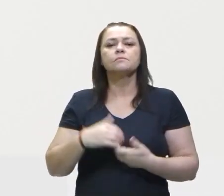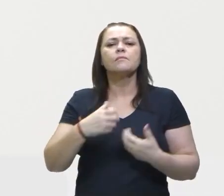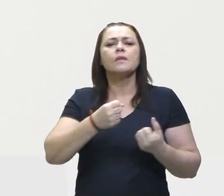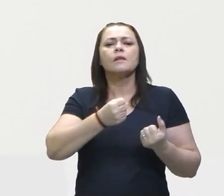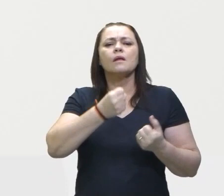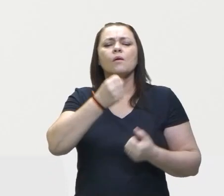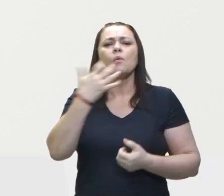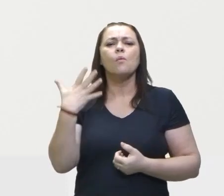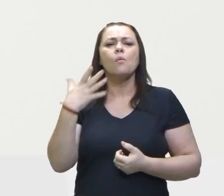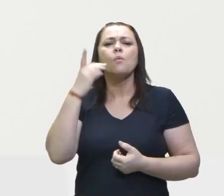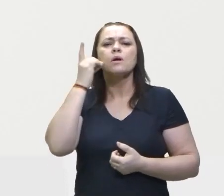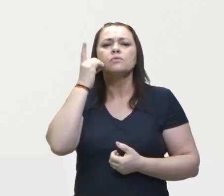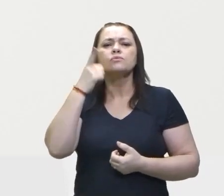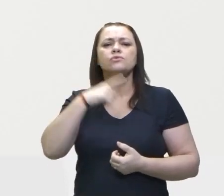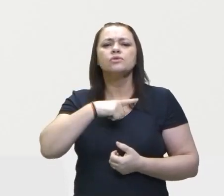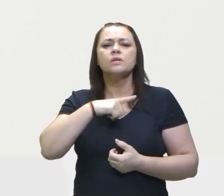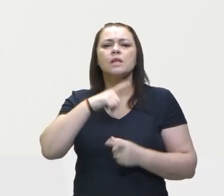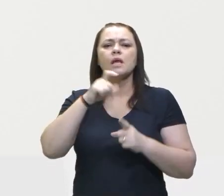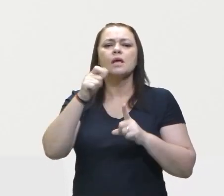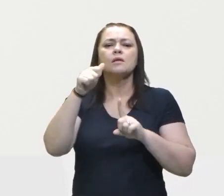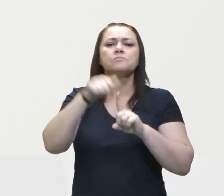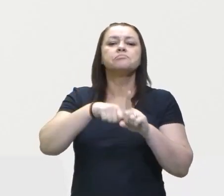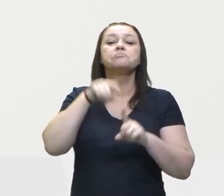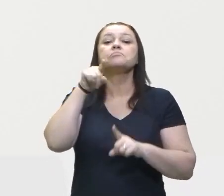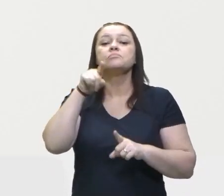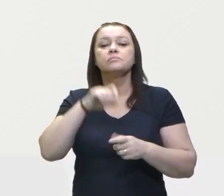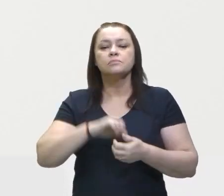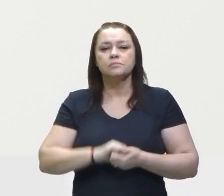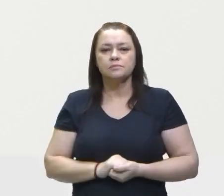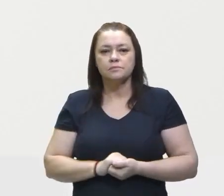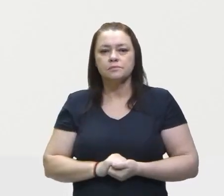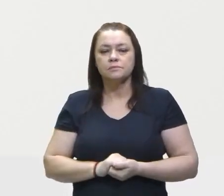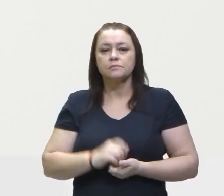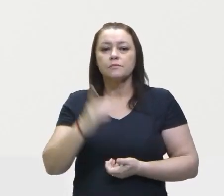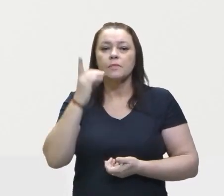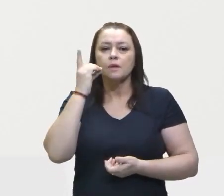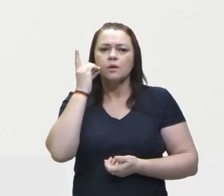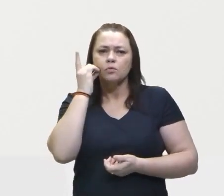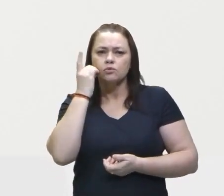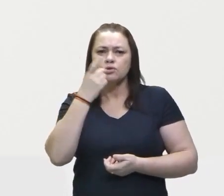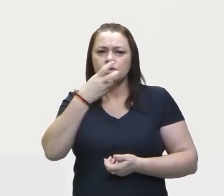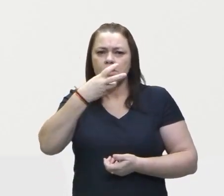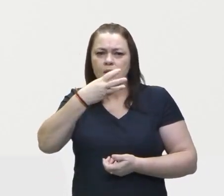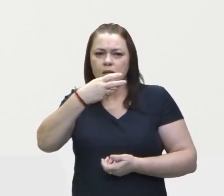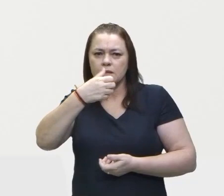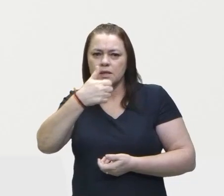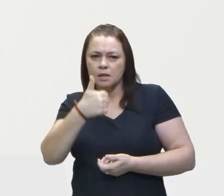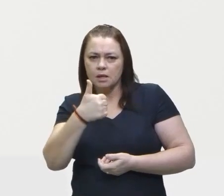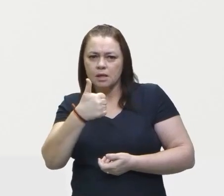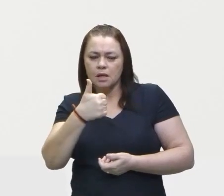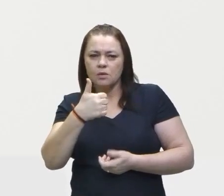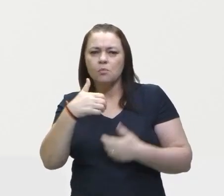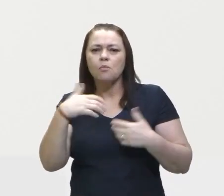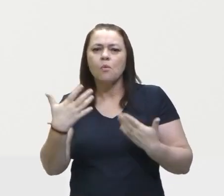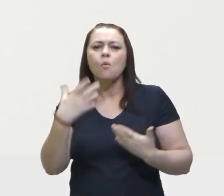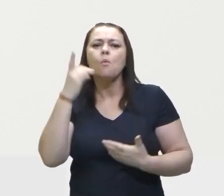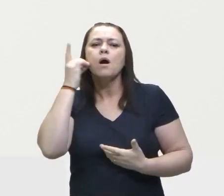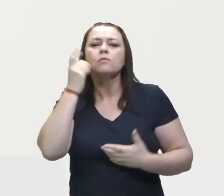Quantos dias tem esse mês? O dia 31 do mês cai em que dia da semana?